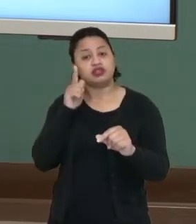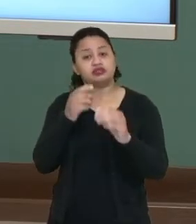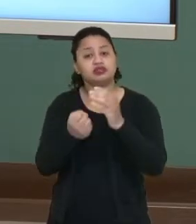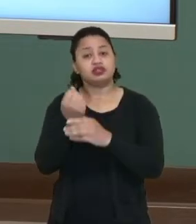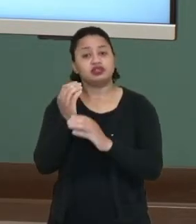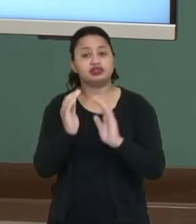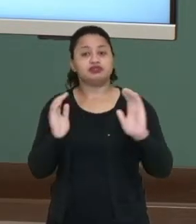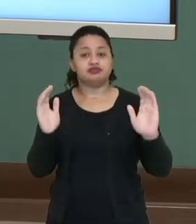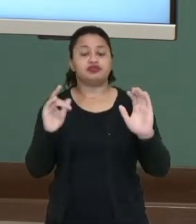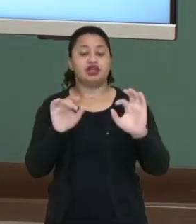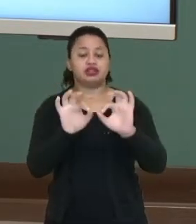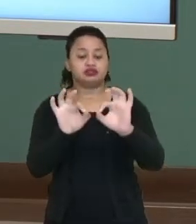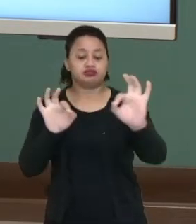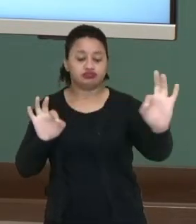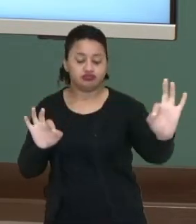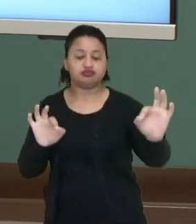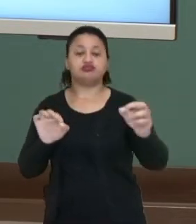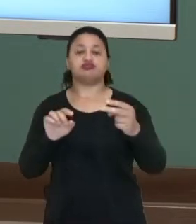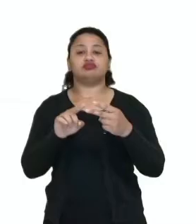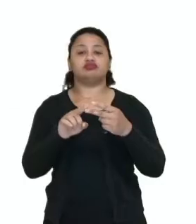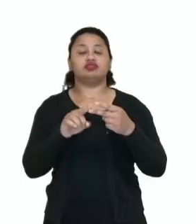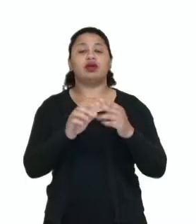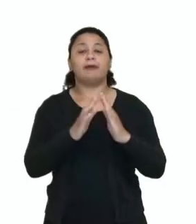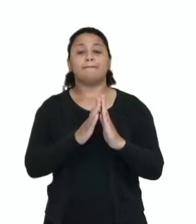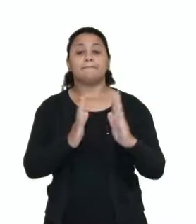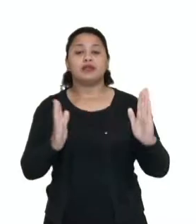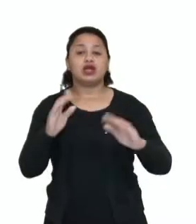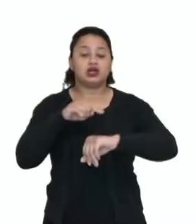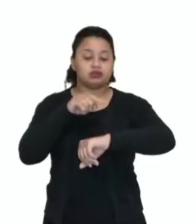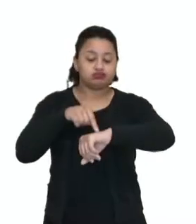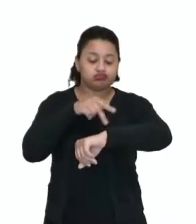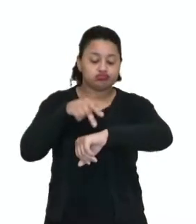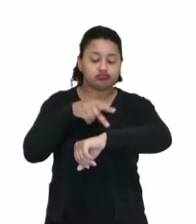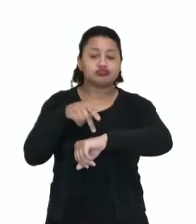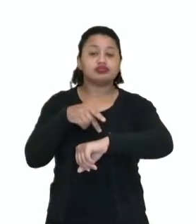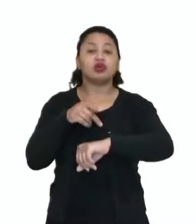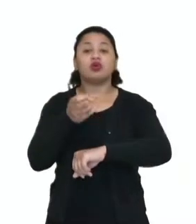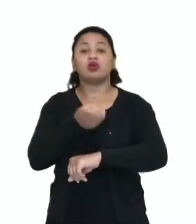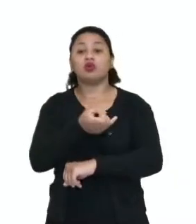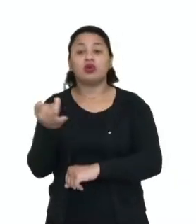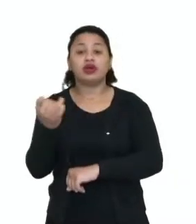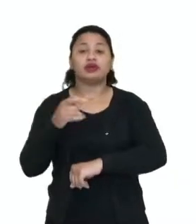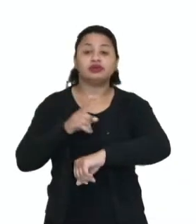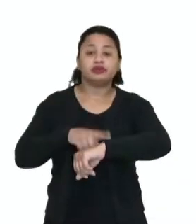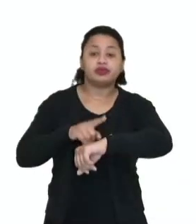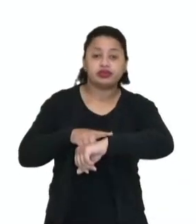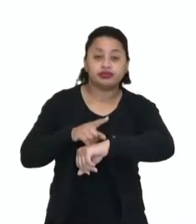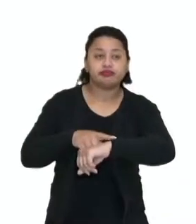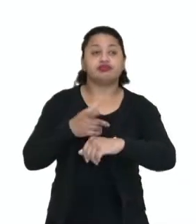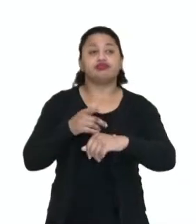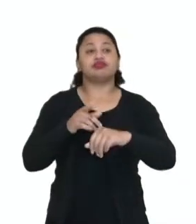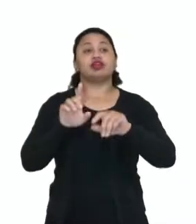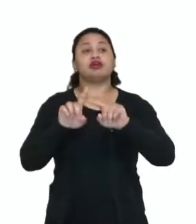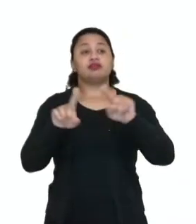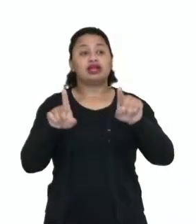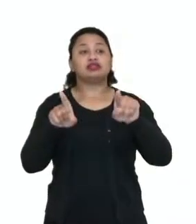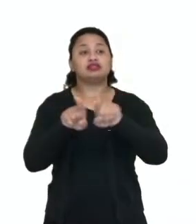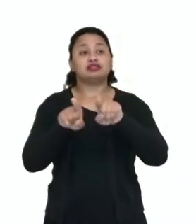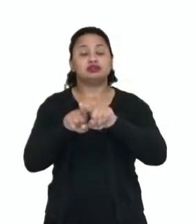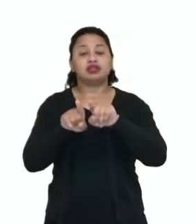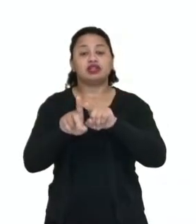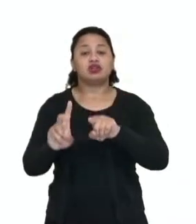a ser percorrida, duração da viagem são os mais importantes. Mas ainda há uma taxa